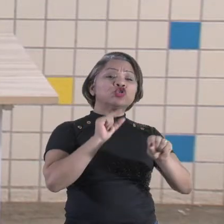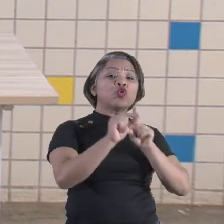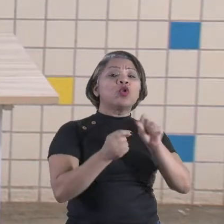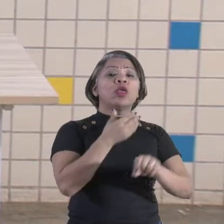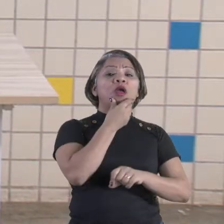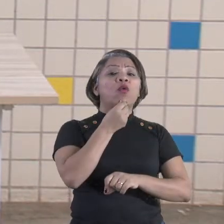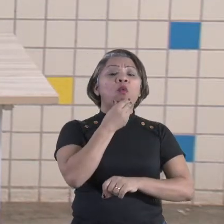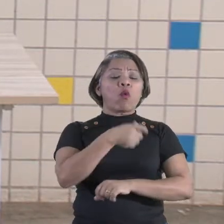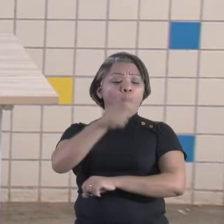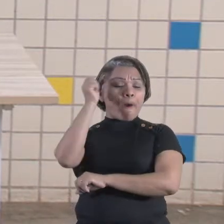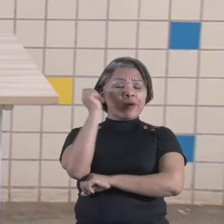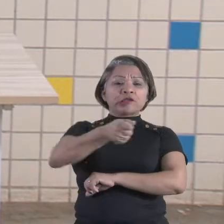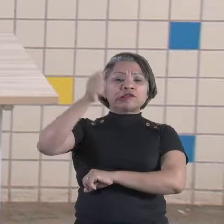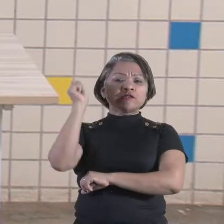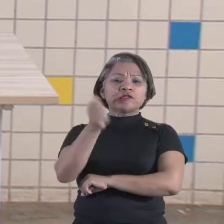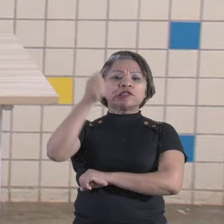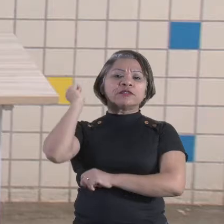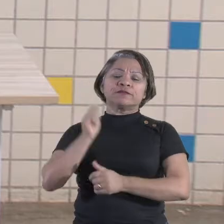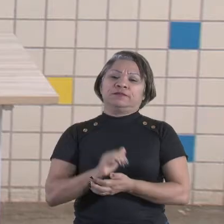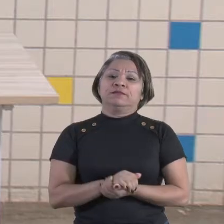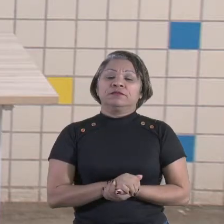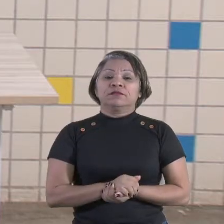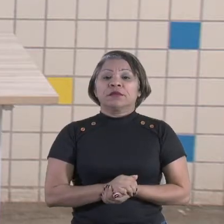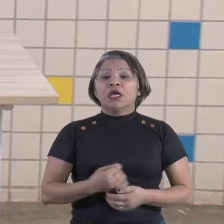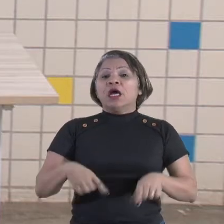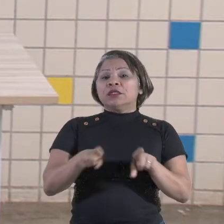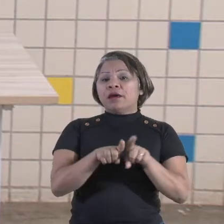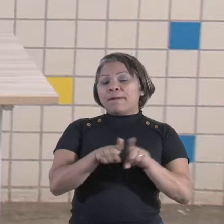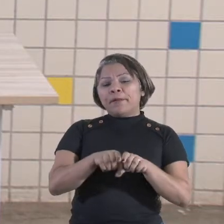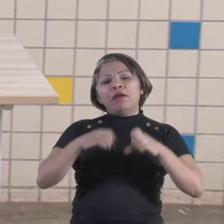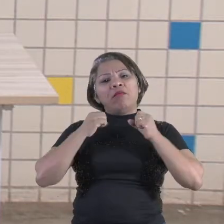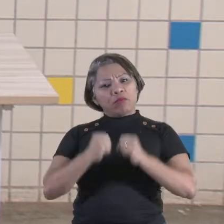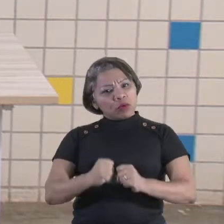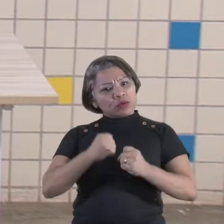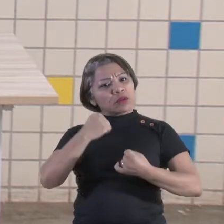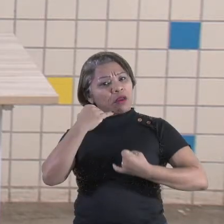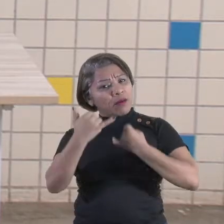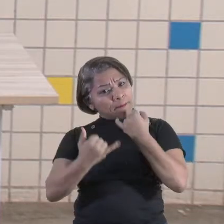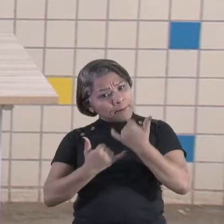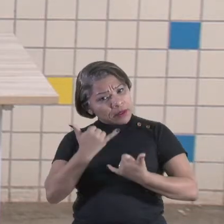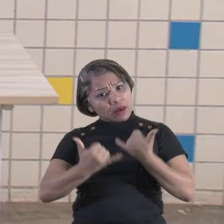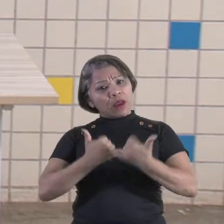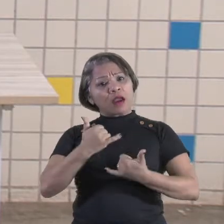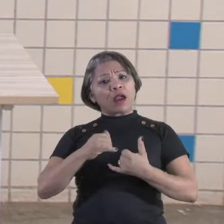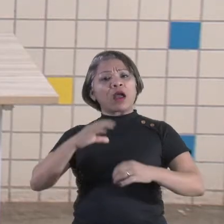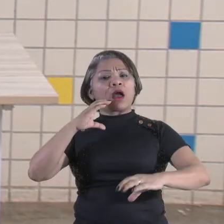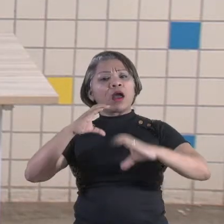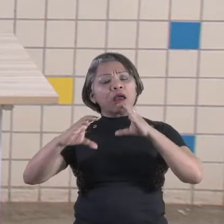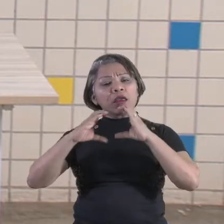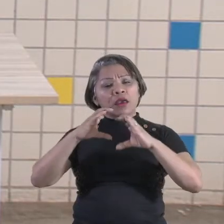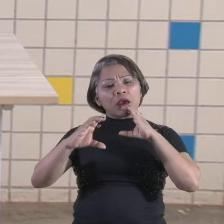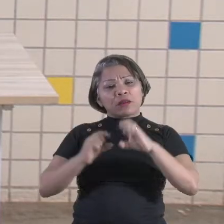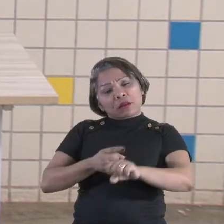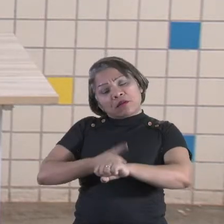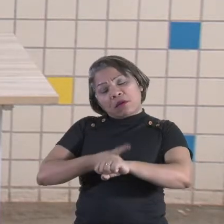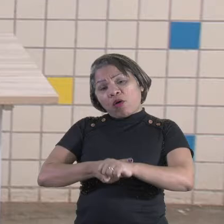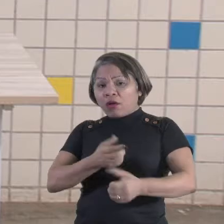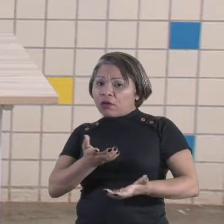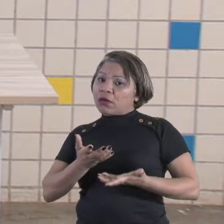escravos e ainda a possibilidade de poderem brincar e cantar em todos os tempos que